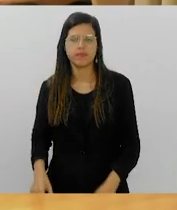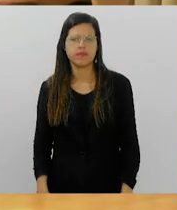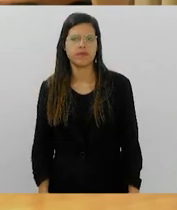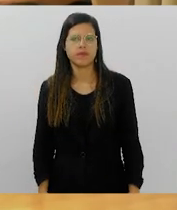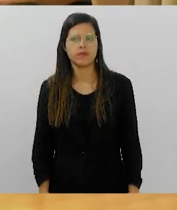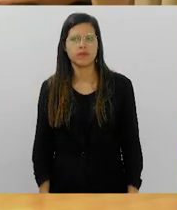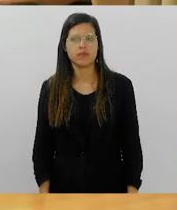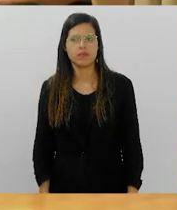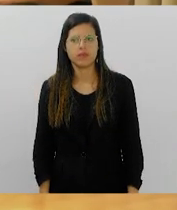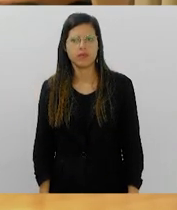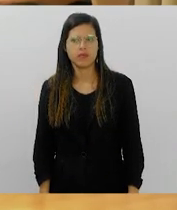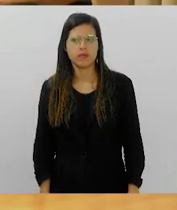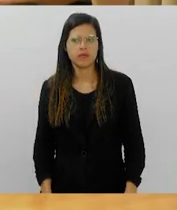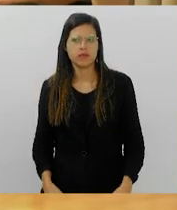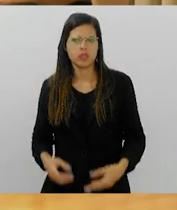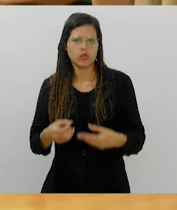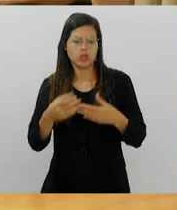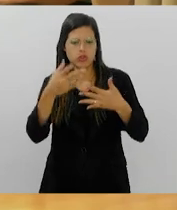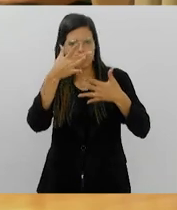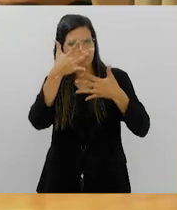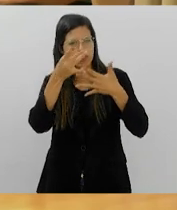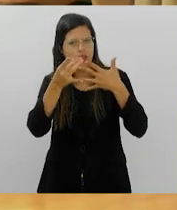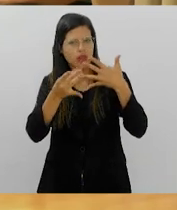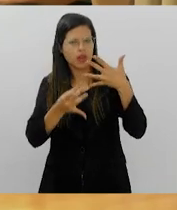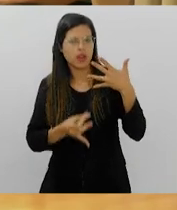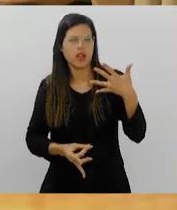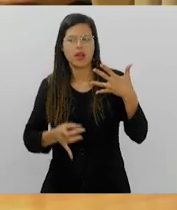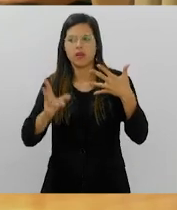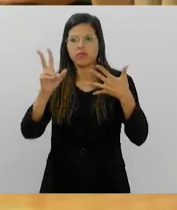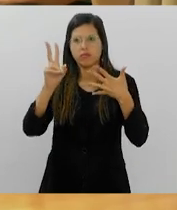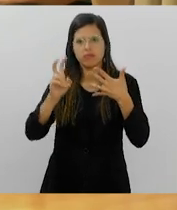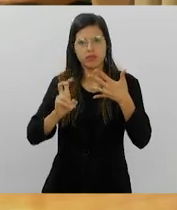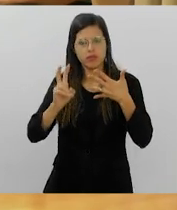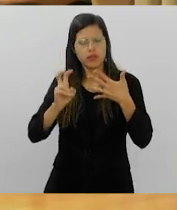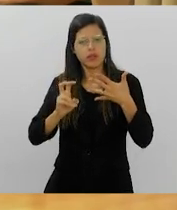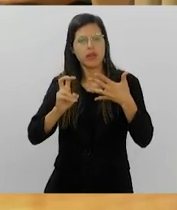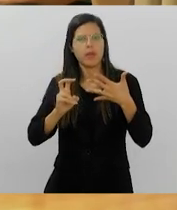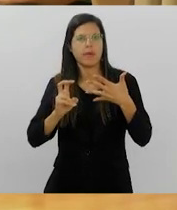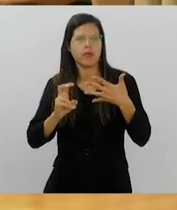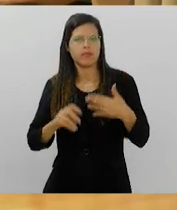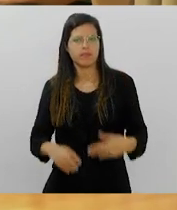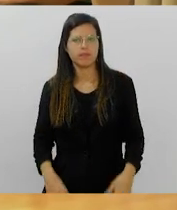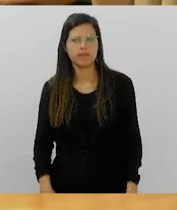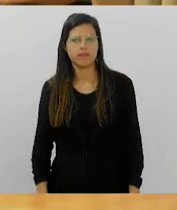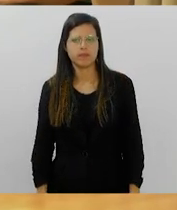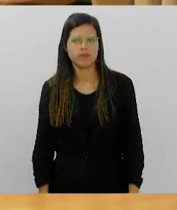o seu tema, né, a defesa do seu tema, a sua exposição.